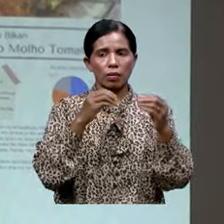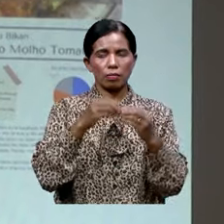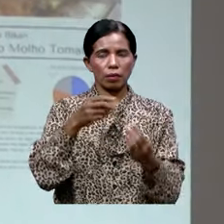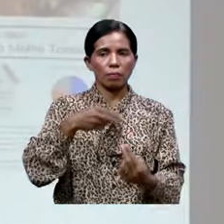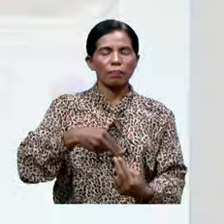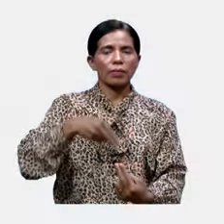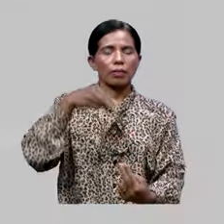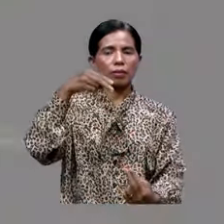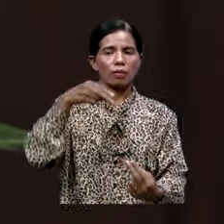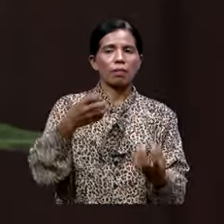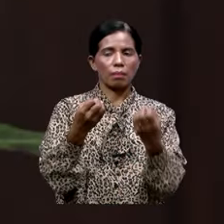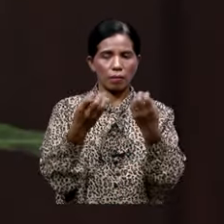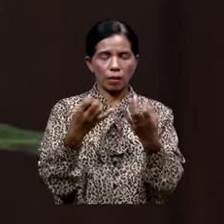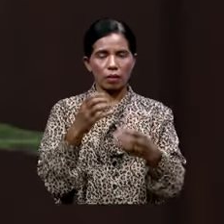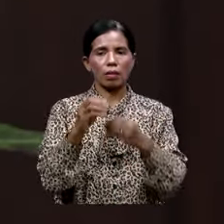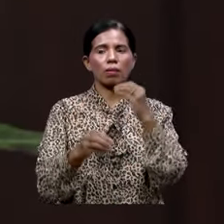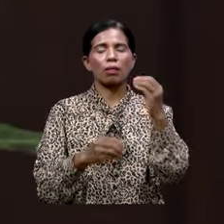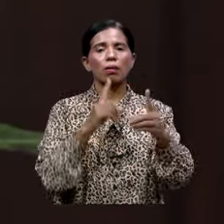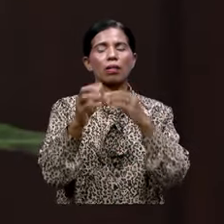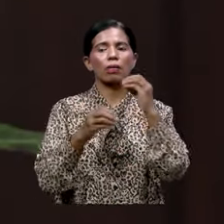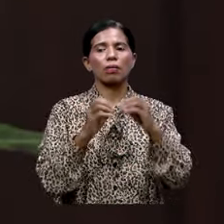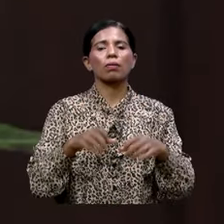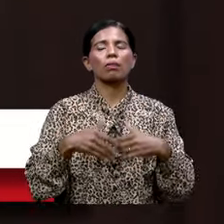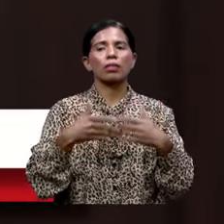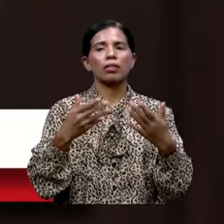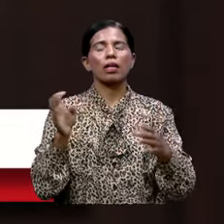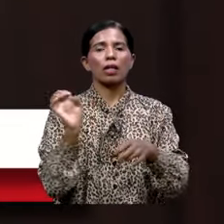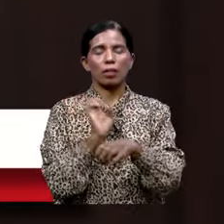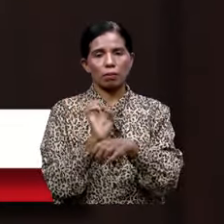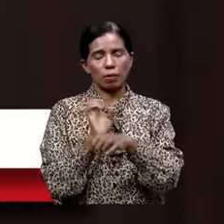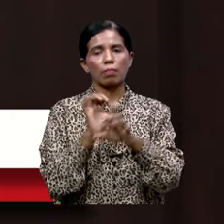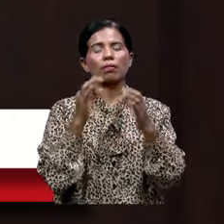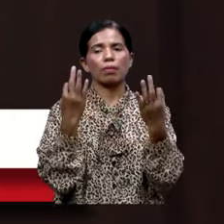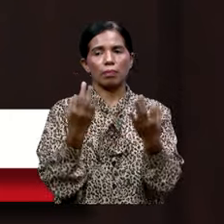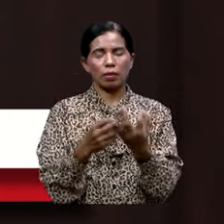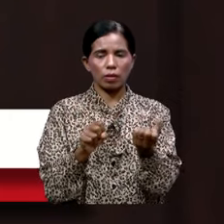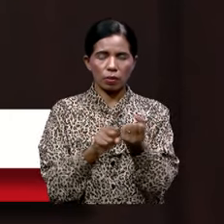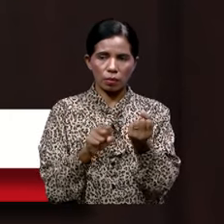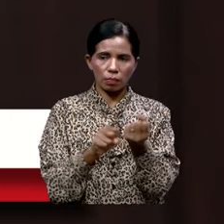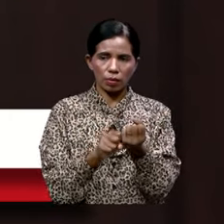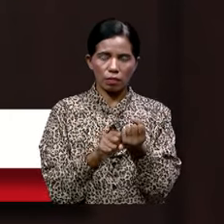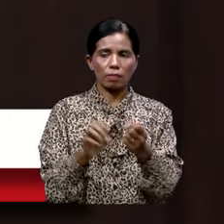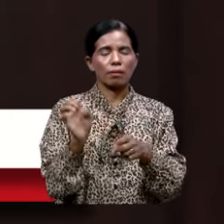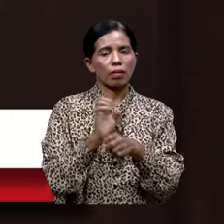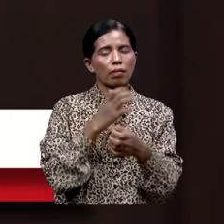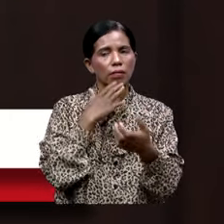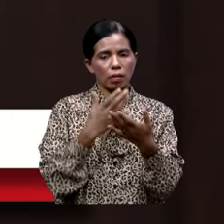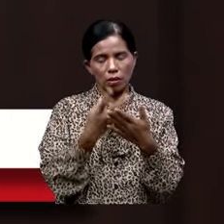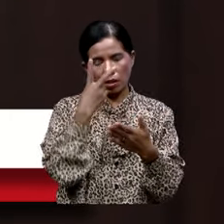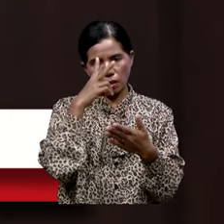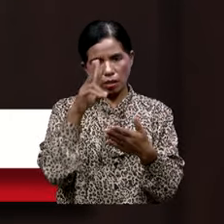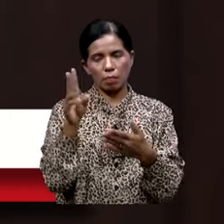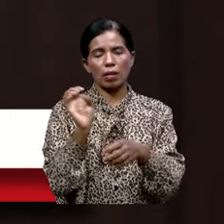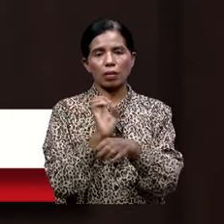nutrição barak luma kulia konaba o ensa ekonomi familia. At kontribusan ba ekonomi dia haremos ekonomi